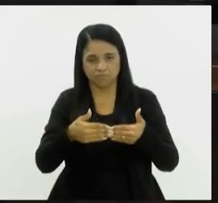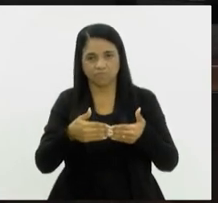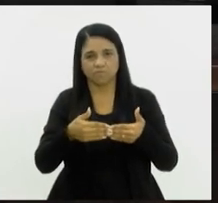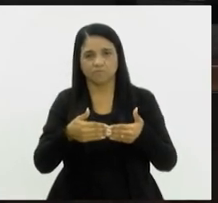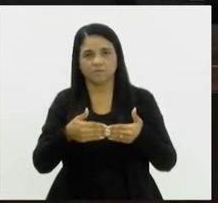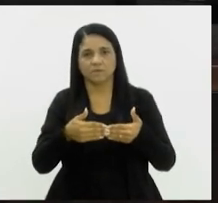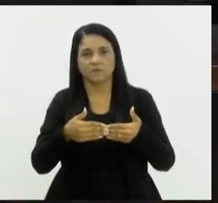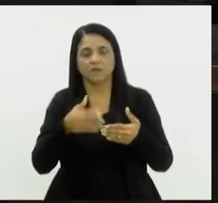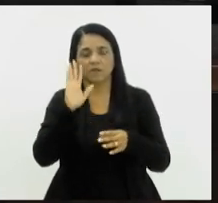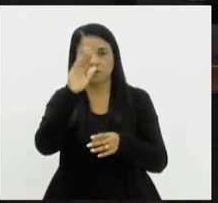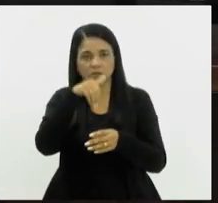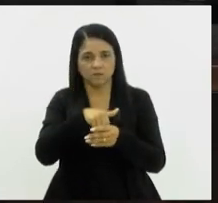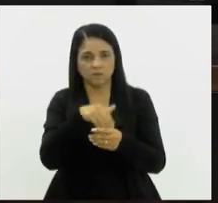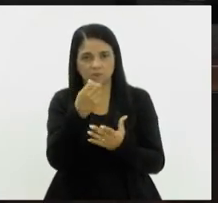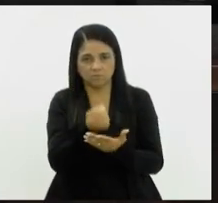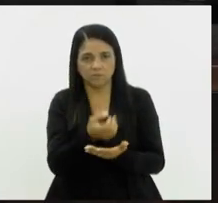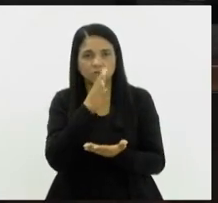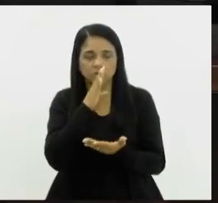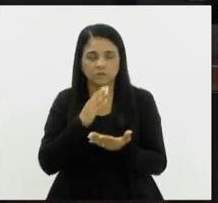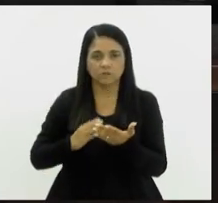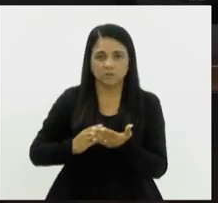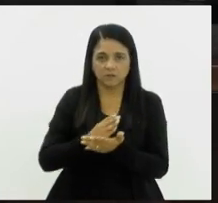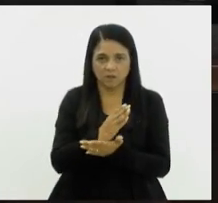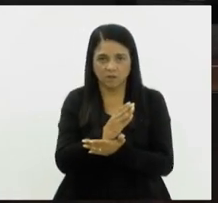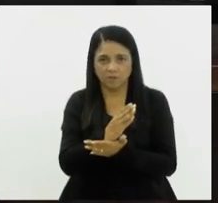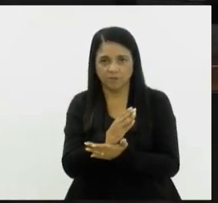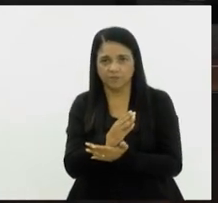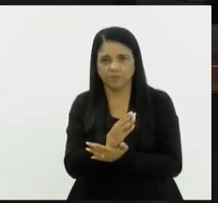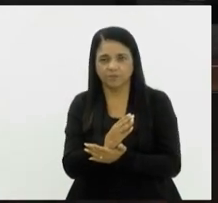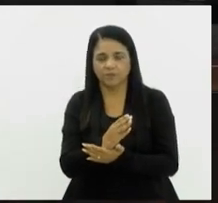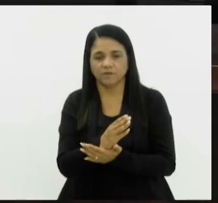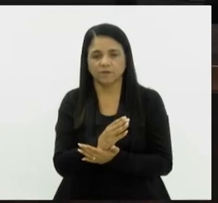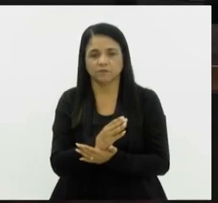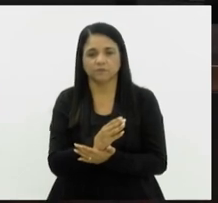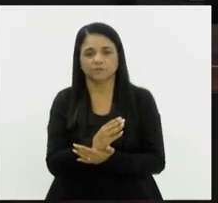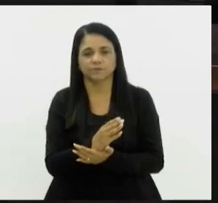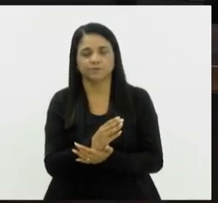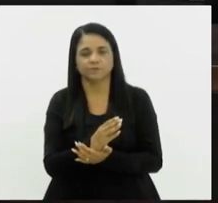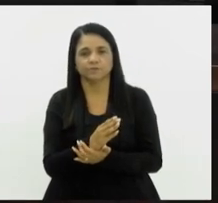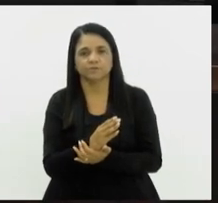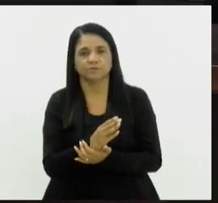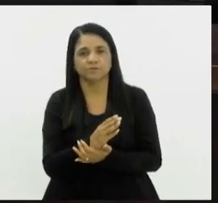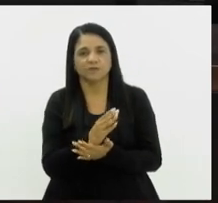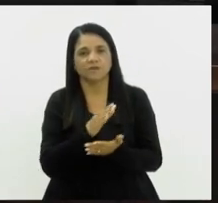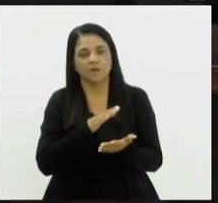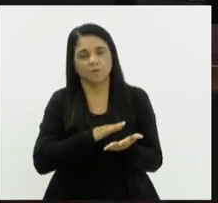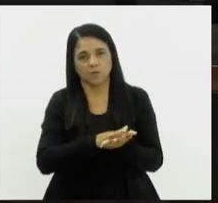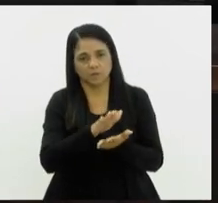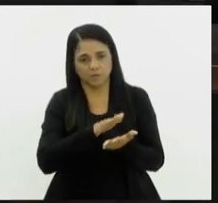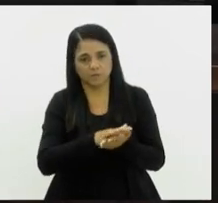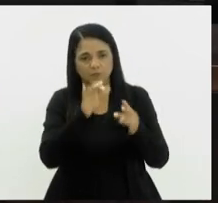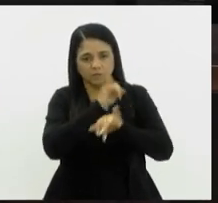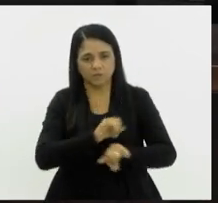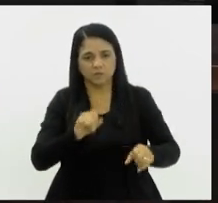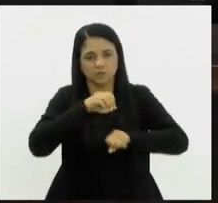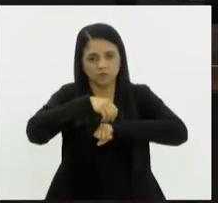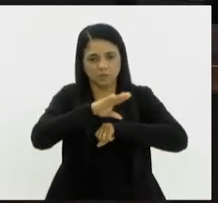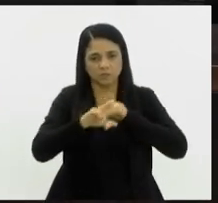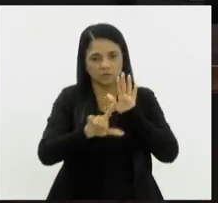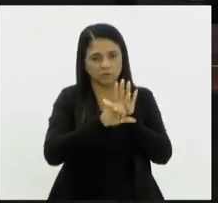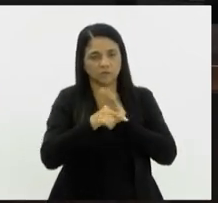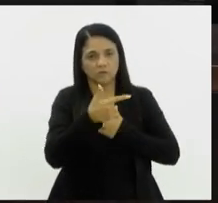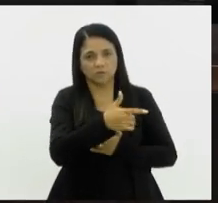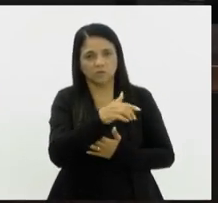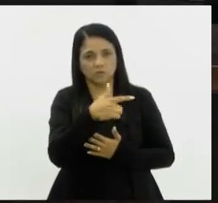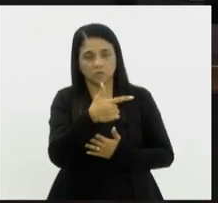discussão. Em votação, senhores que aprovam, mas como estão, aprovado, vai a publicação. Anuncio,